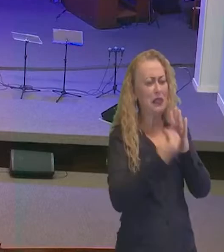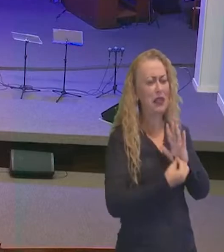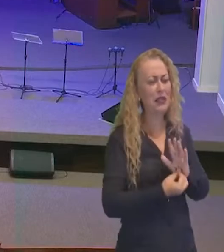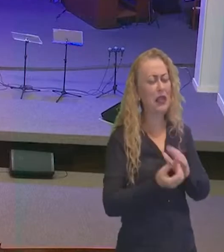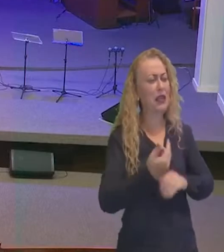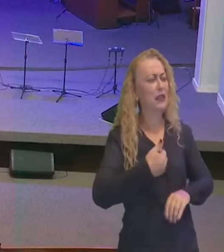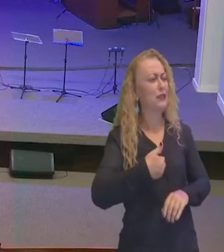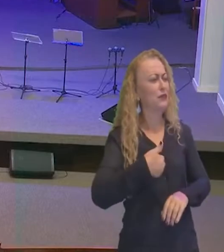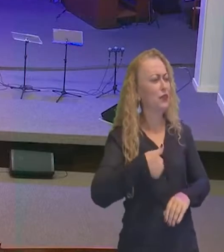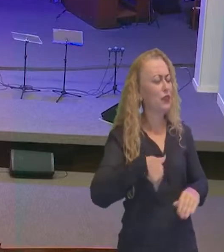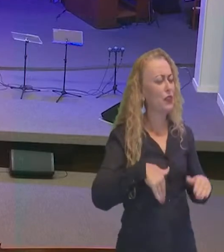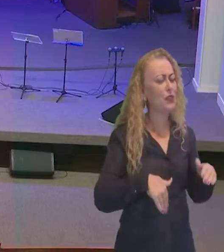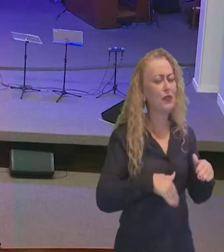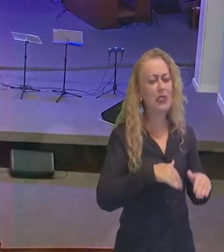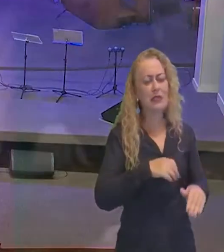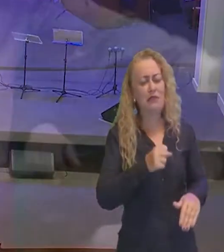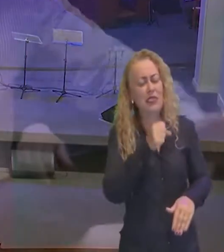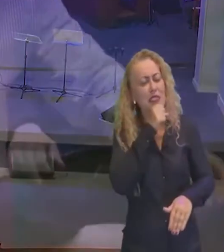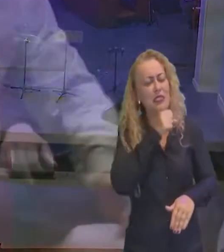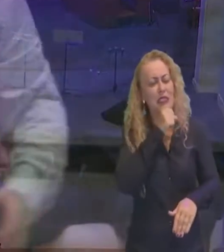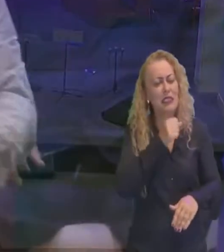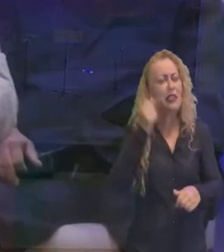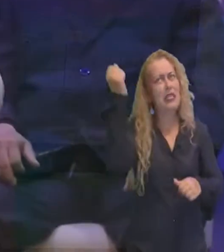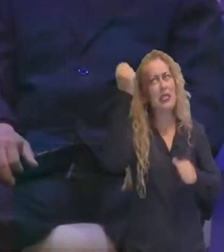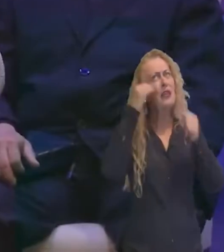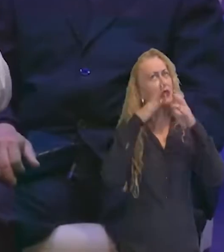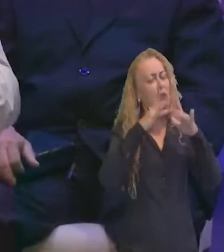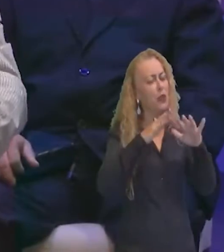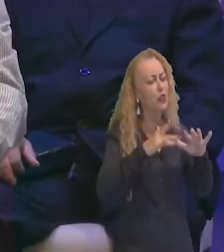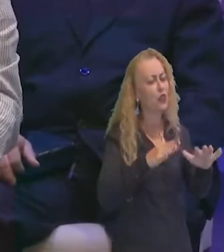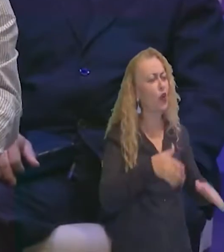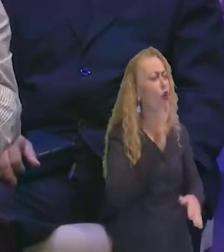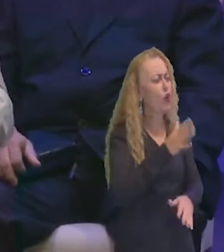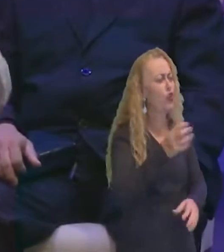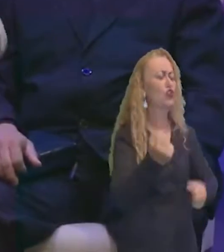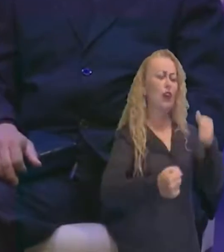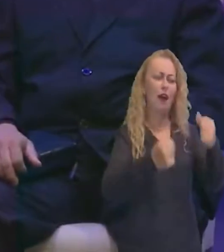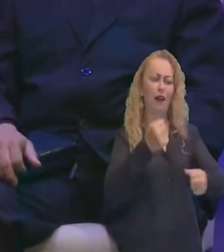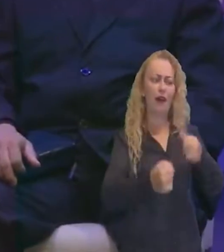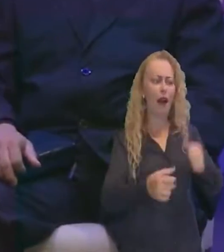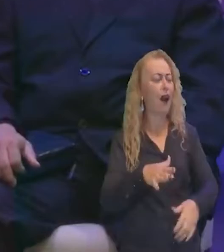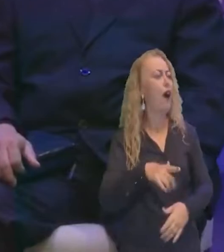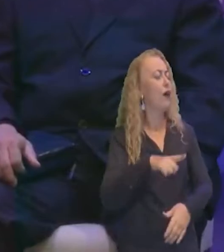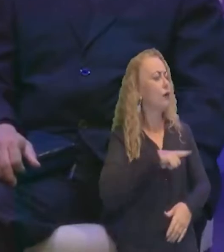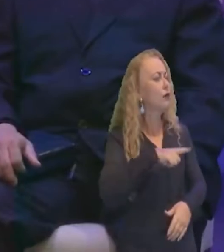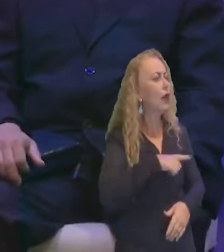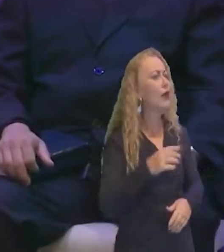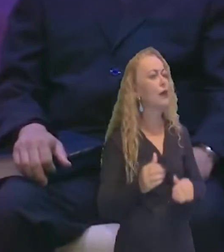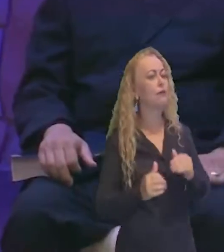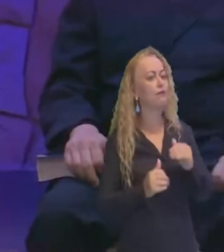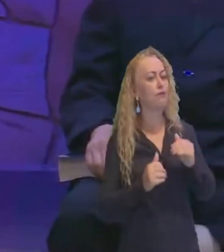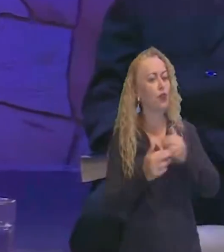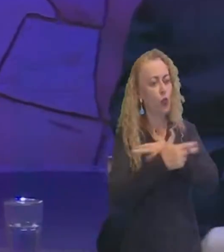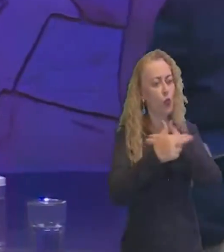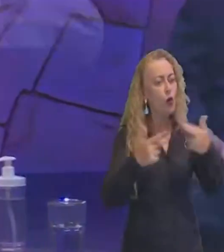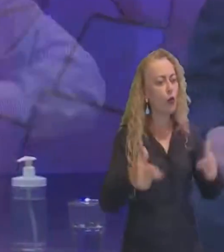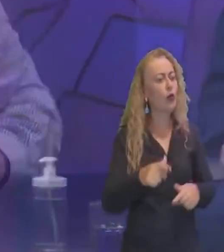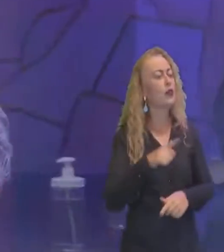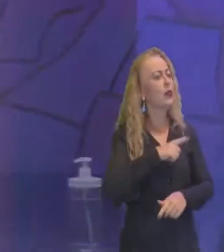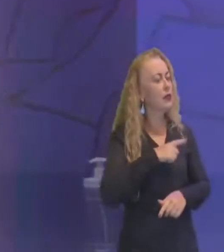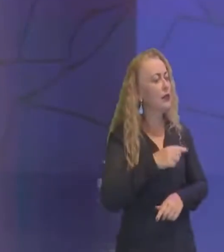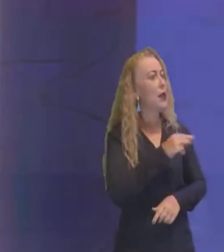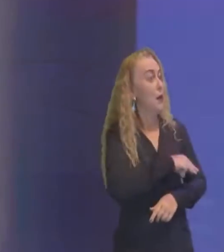numa certa idade, Deus te abençoou, você conseguiu comprar um carrinho, conseguiu alguma coisa, e a pessoa olha e diz: